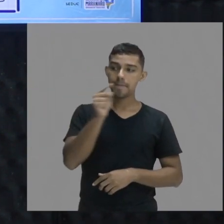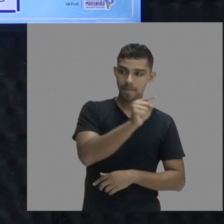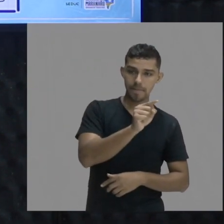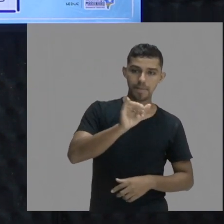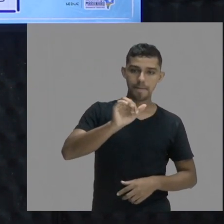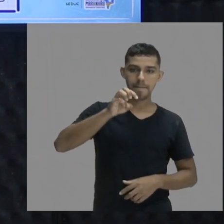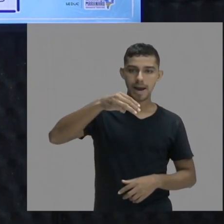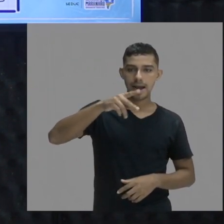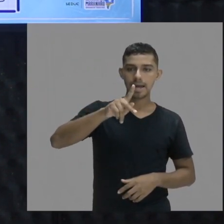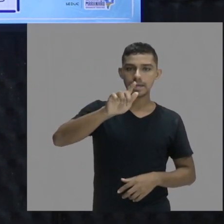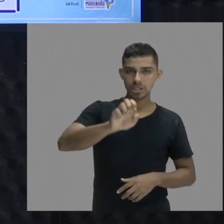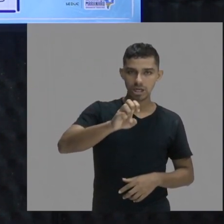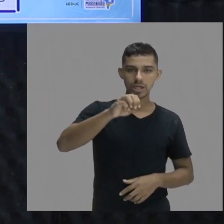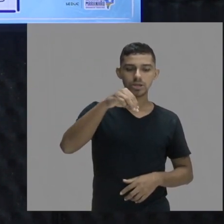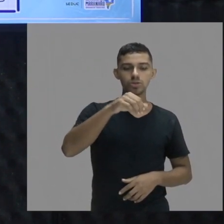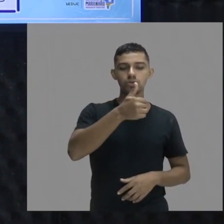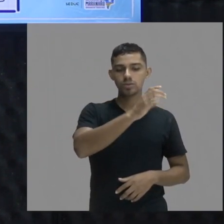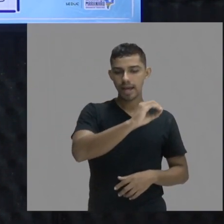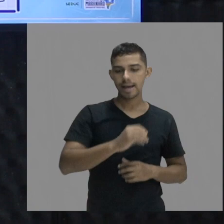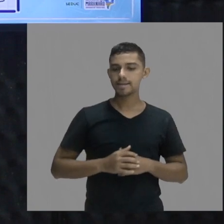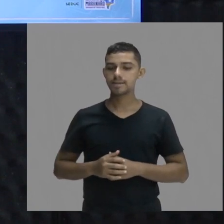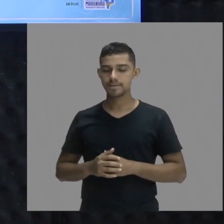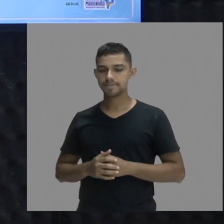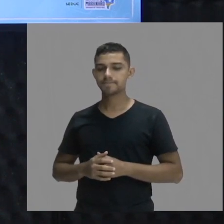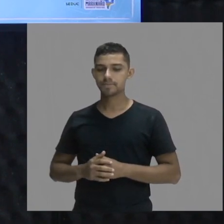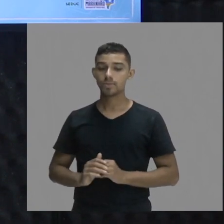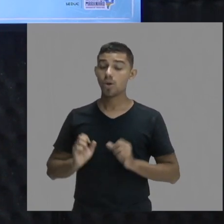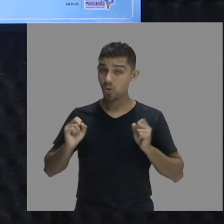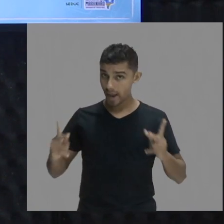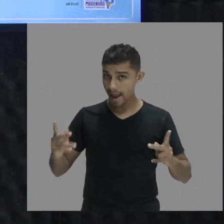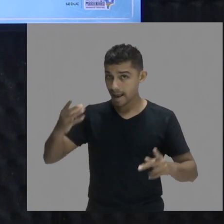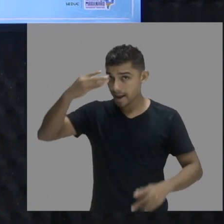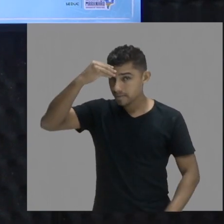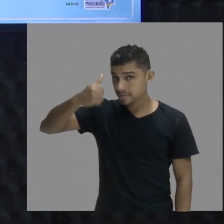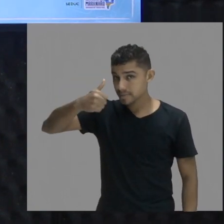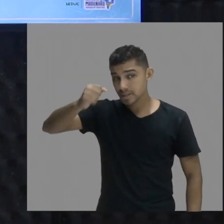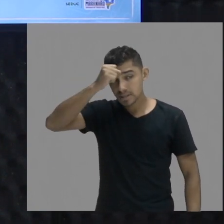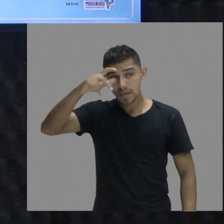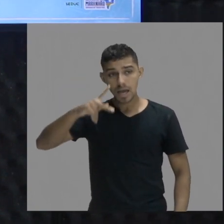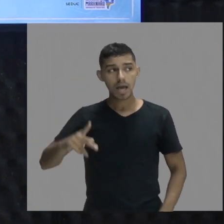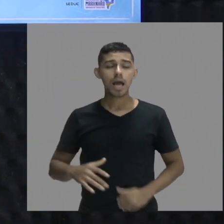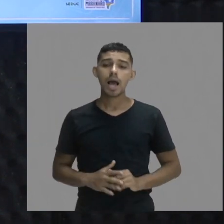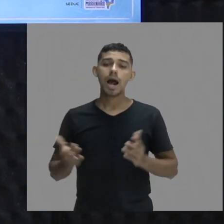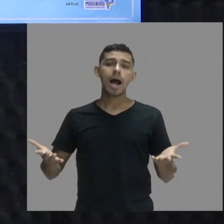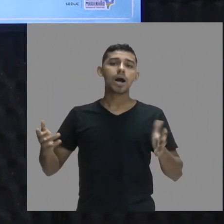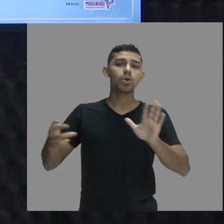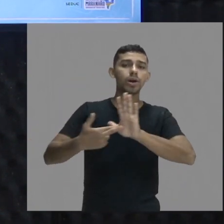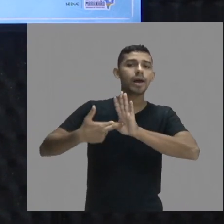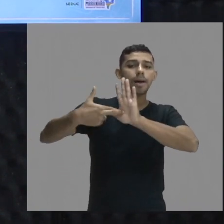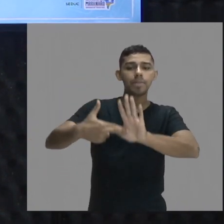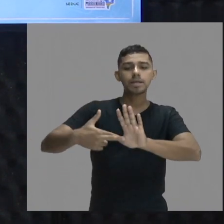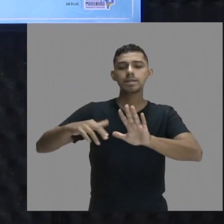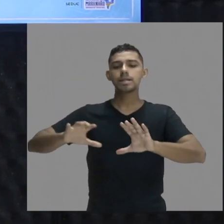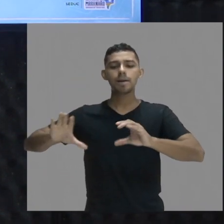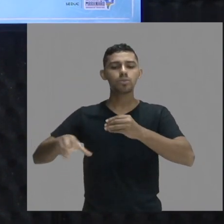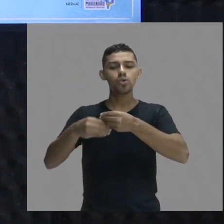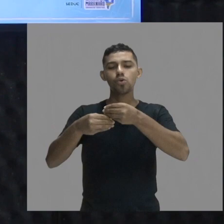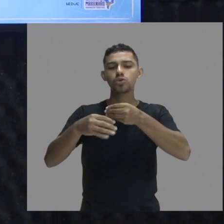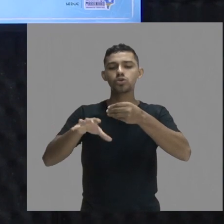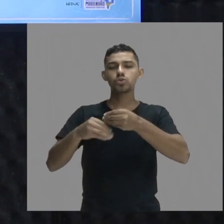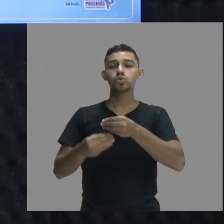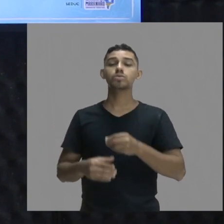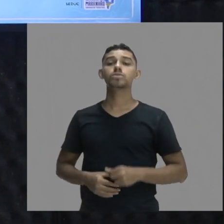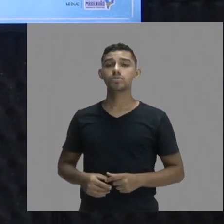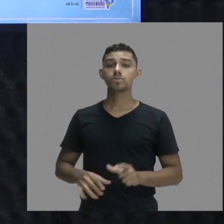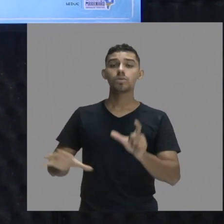do 15. Beleza? Bom, e a gente pode representar isso aí, galera, por conjunto. Olha